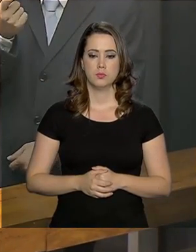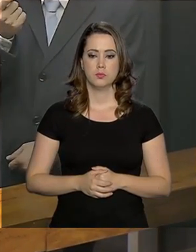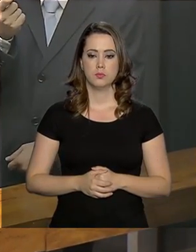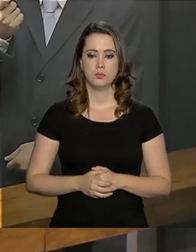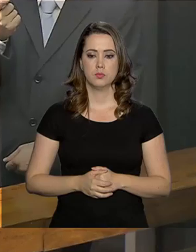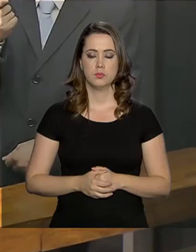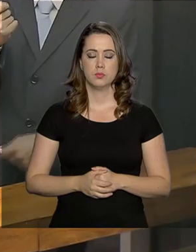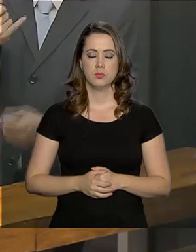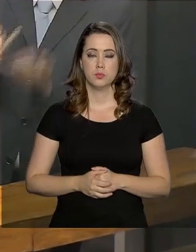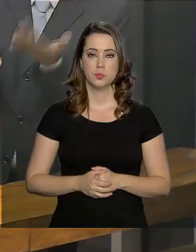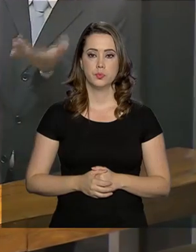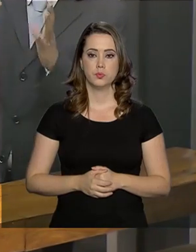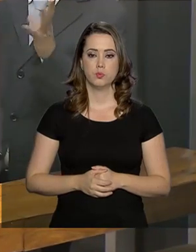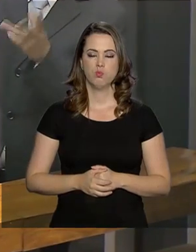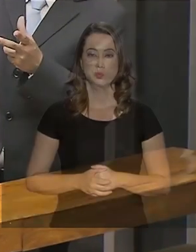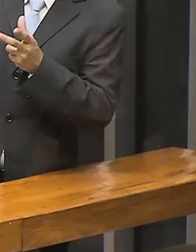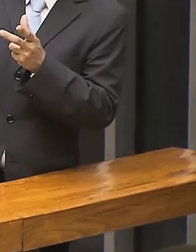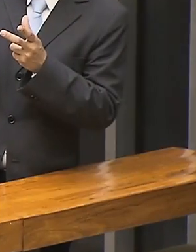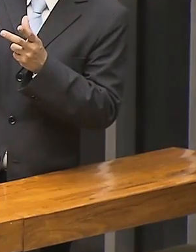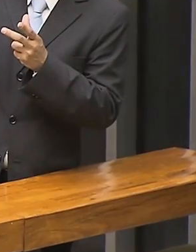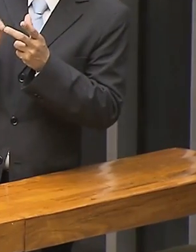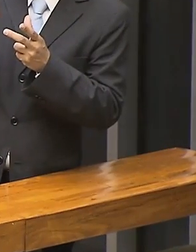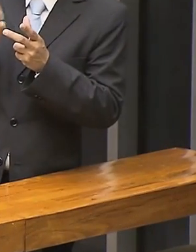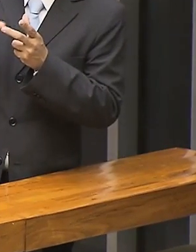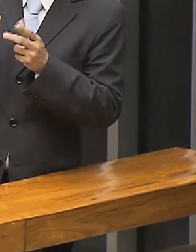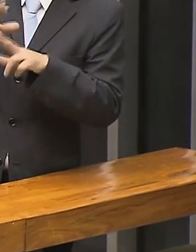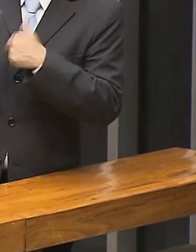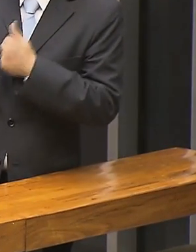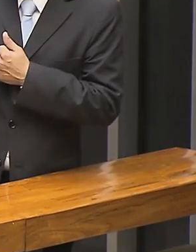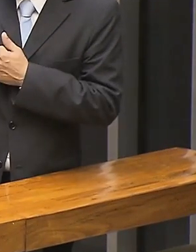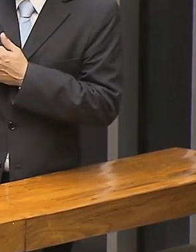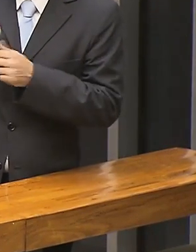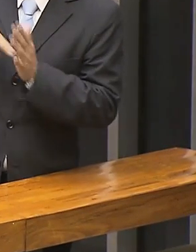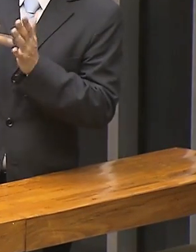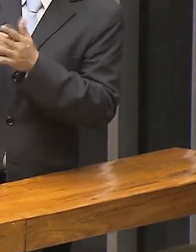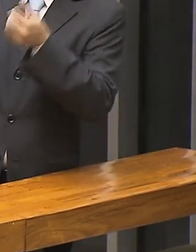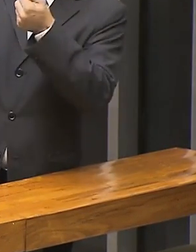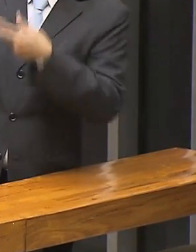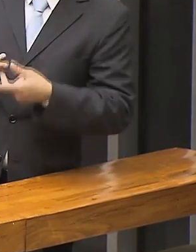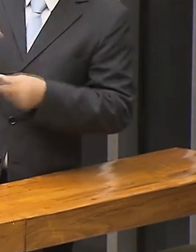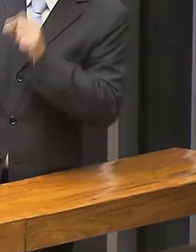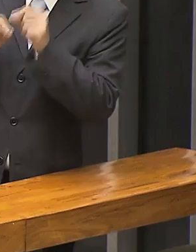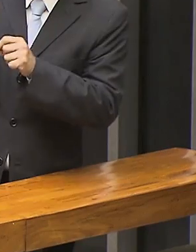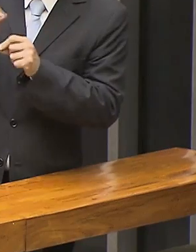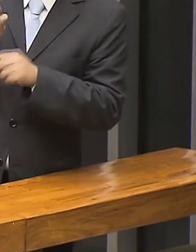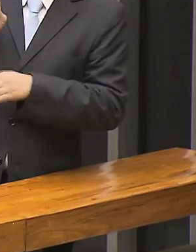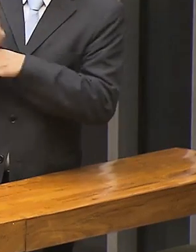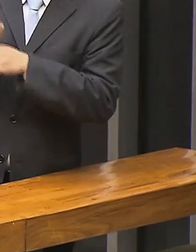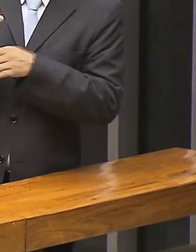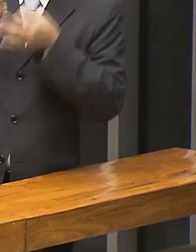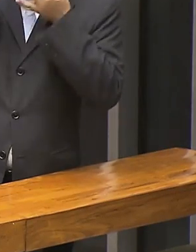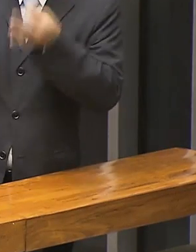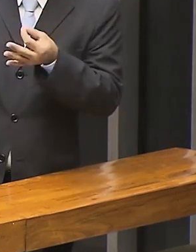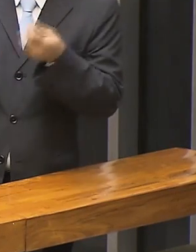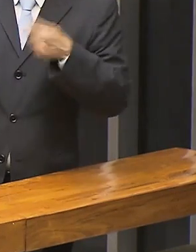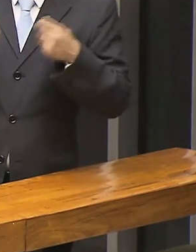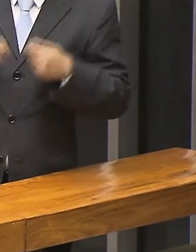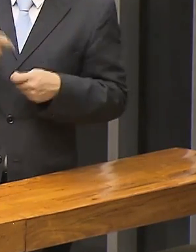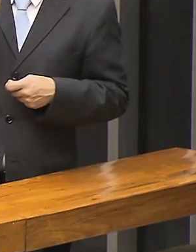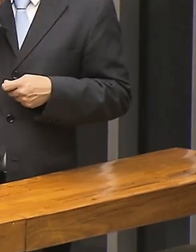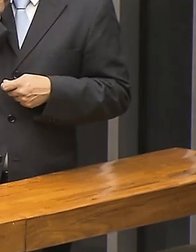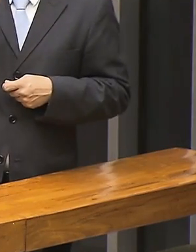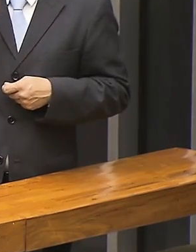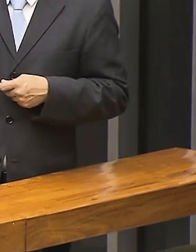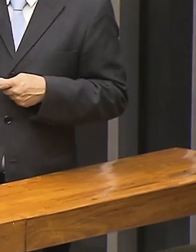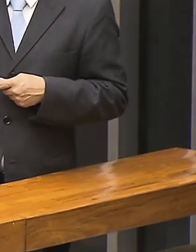menor percentual de incidência não pode ser justificativa para que esses pacientes deixem de receber a atenção necessária das